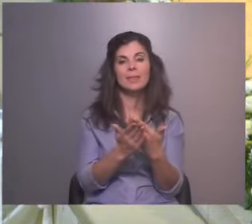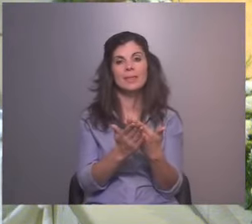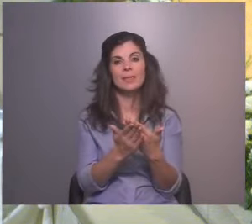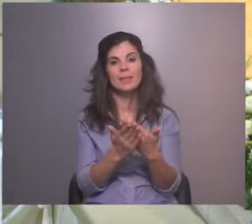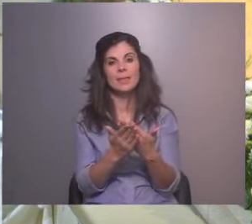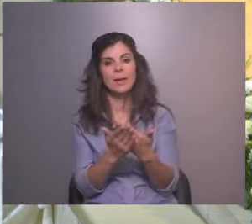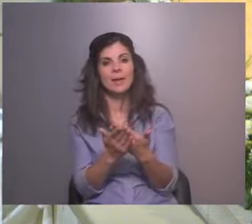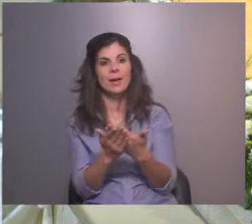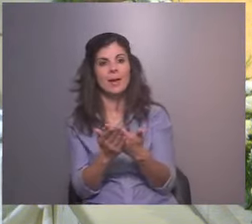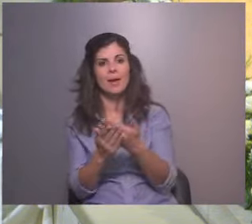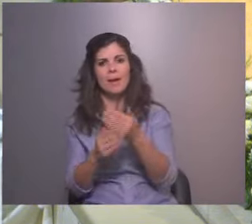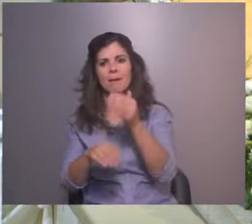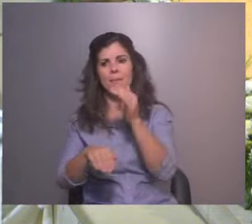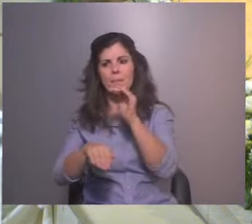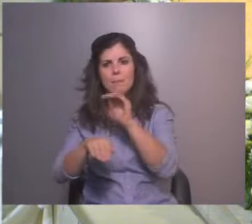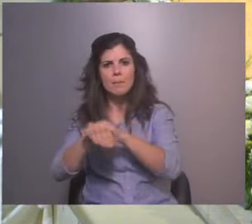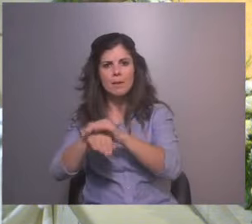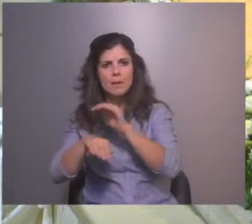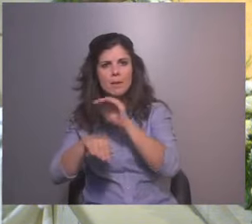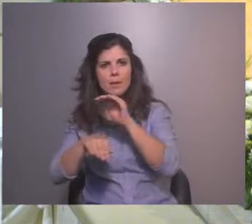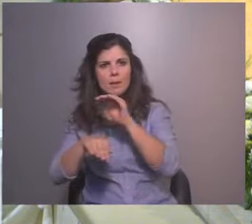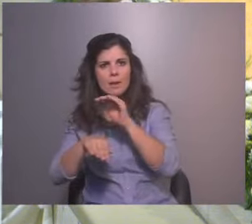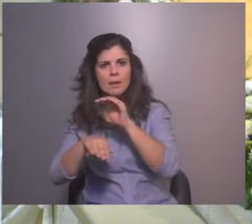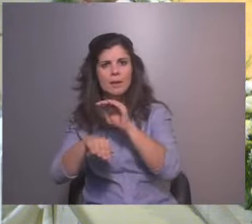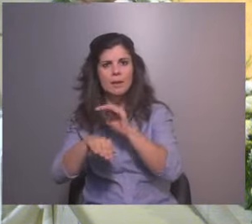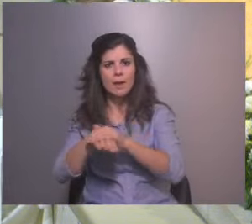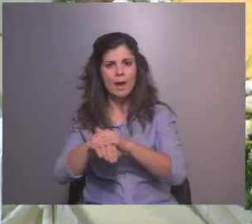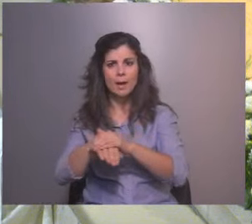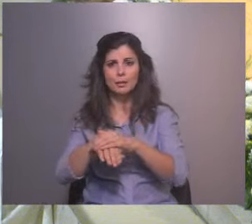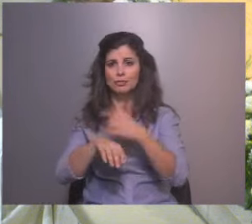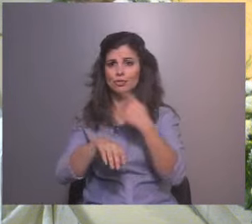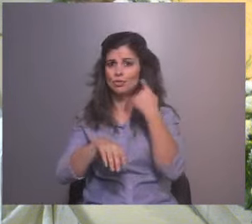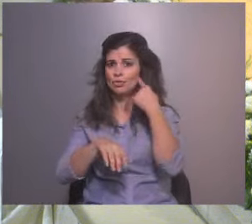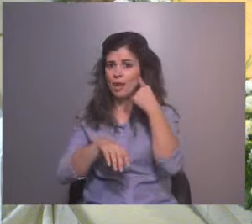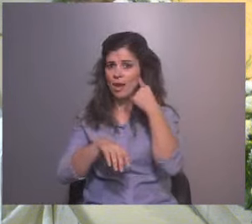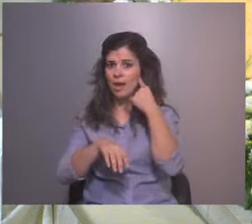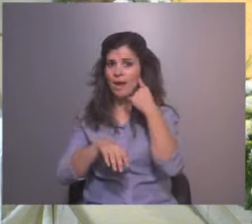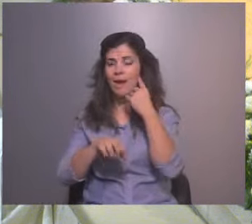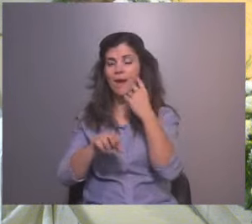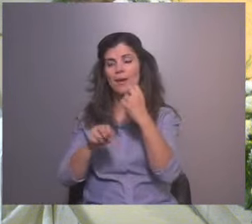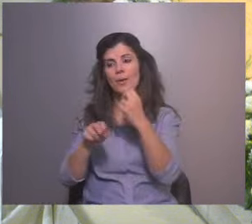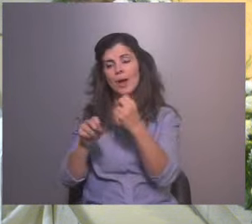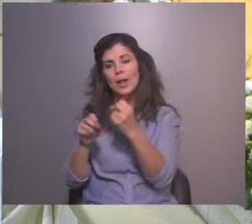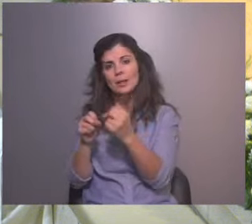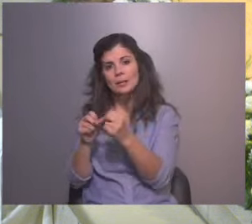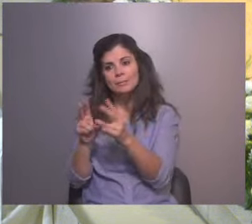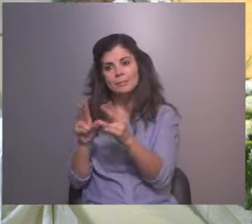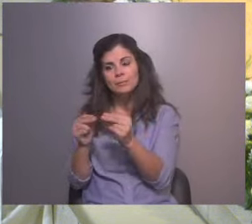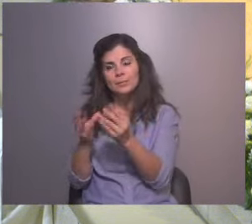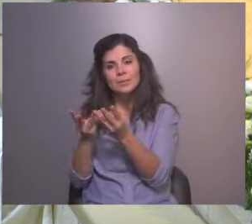pela conversão dos